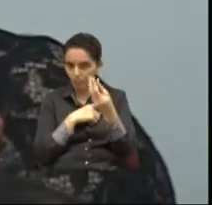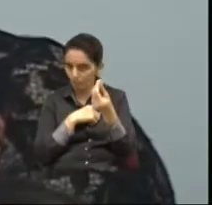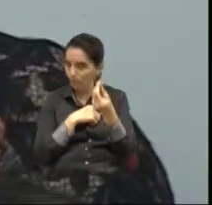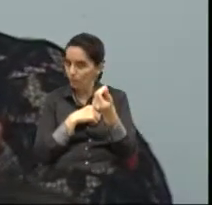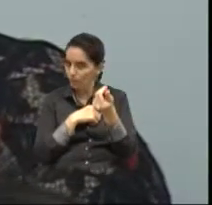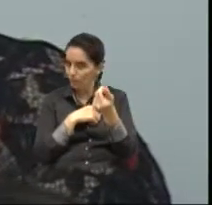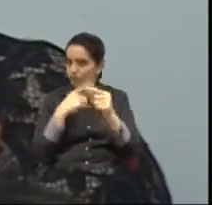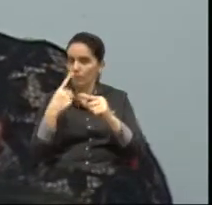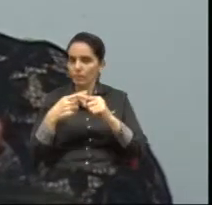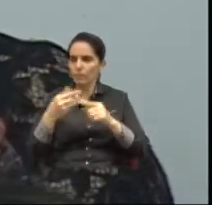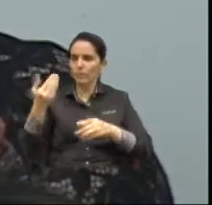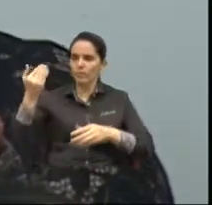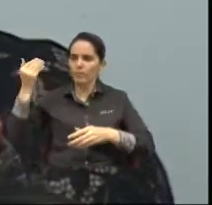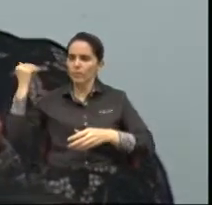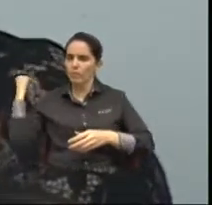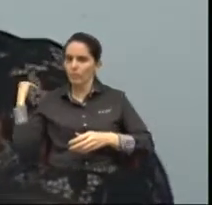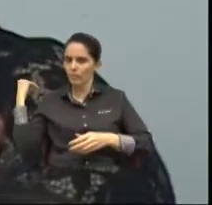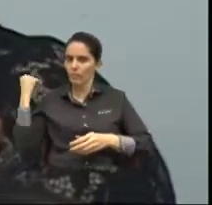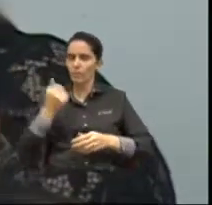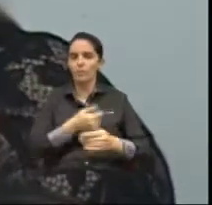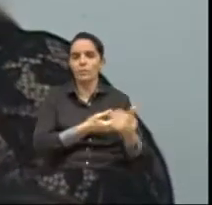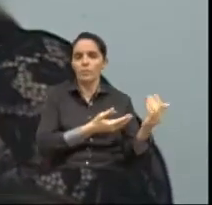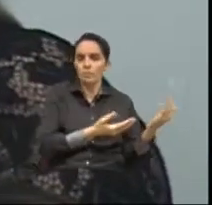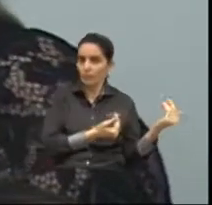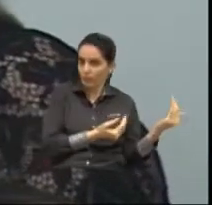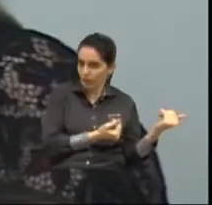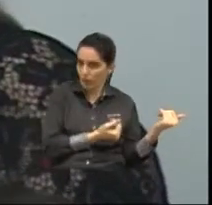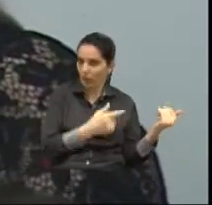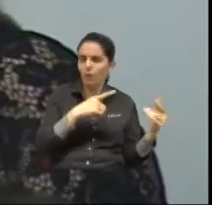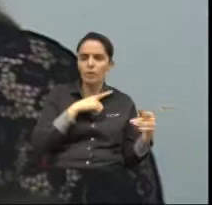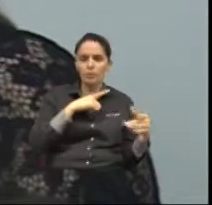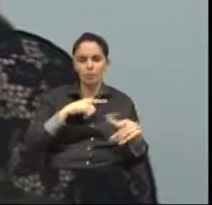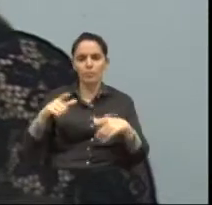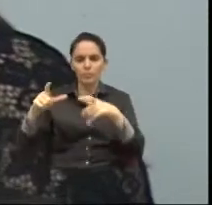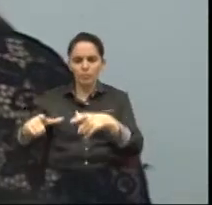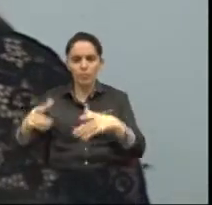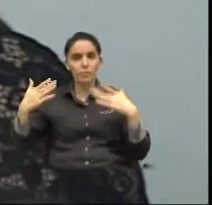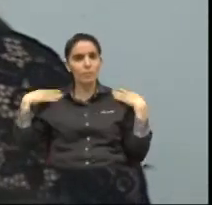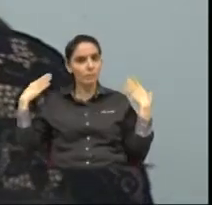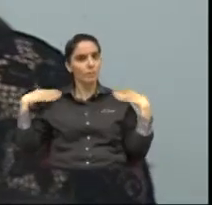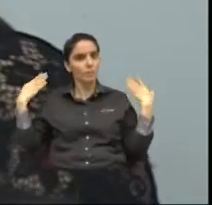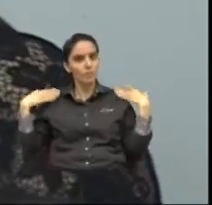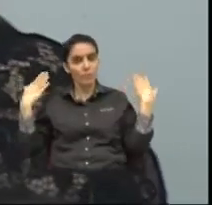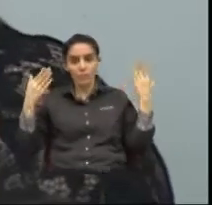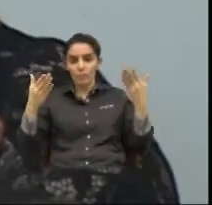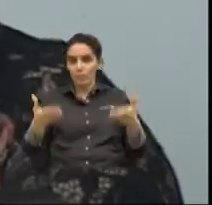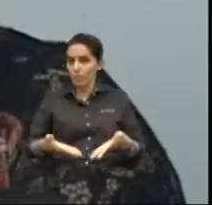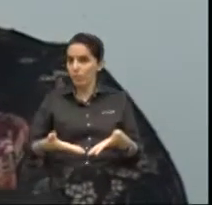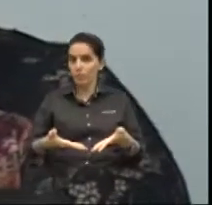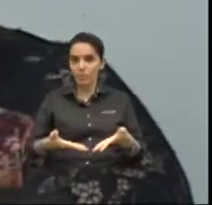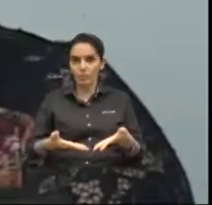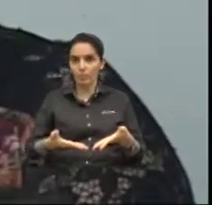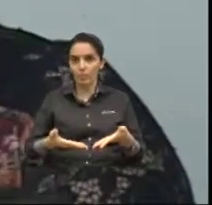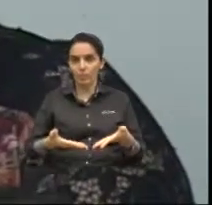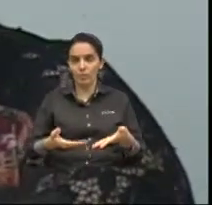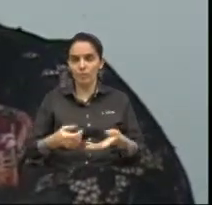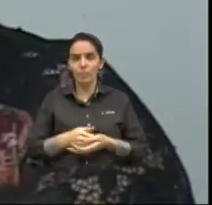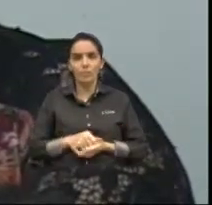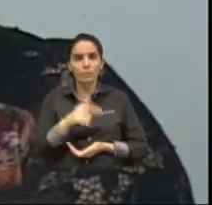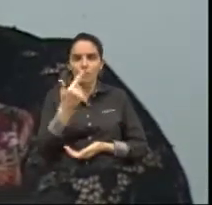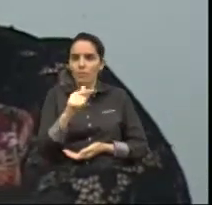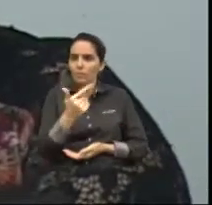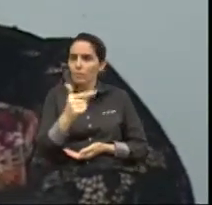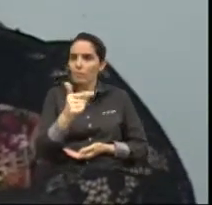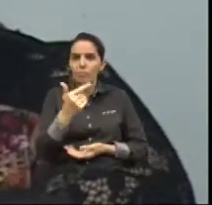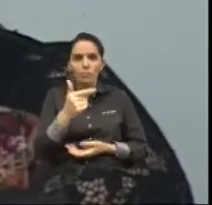éramos jovens, nós tínhamos os nossos divertimentos. E hoje o que eu sinto, muita falta, é o jovem